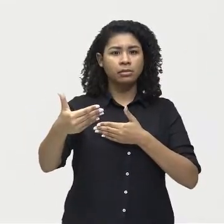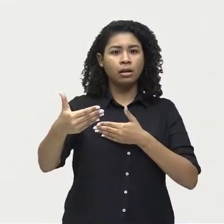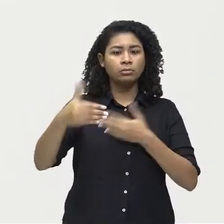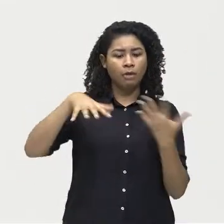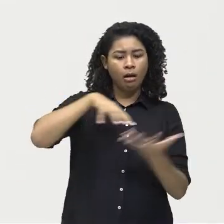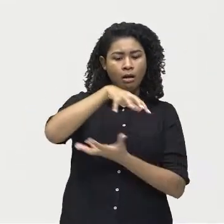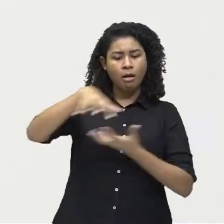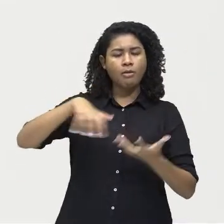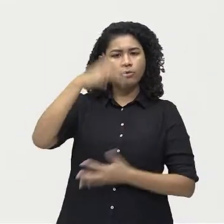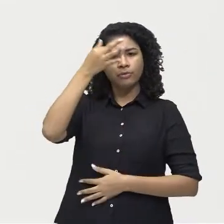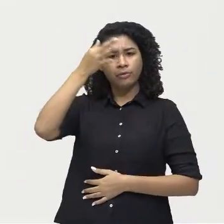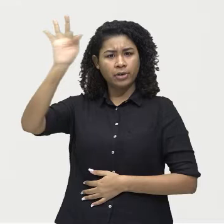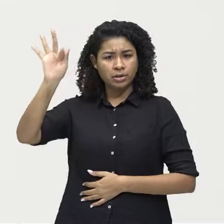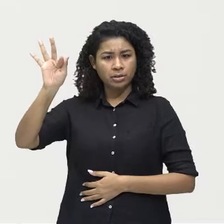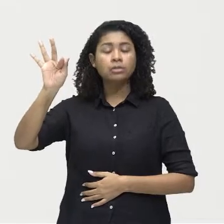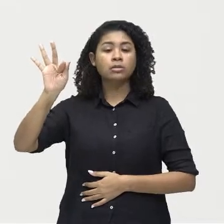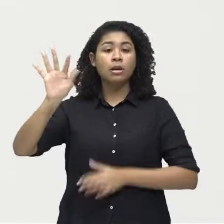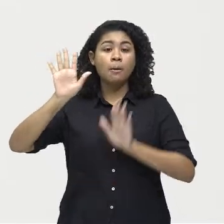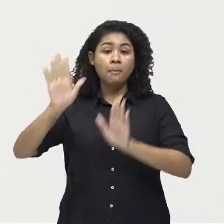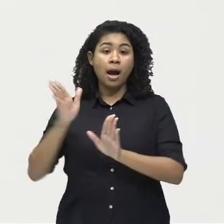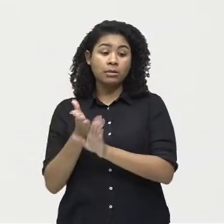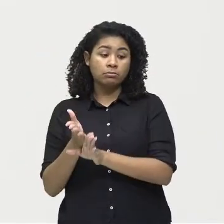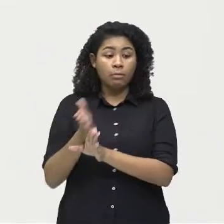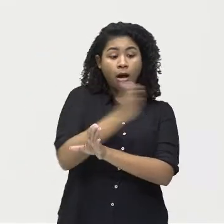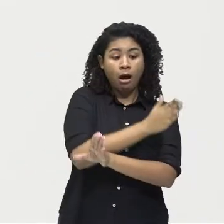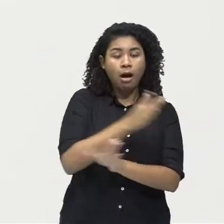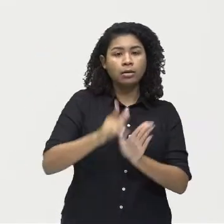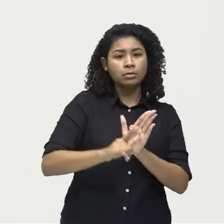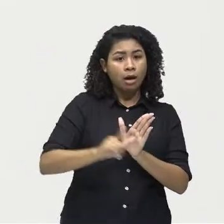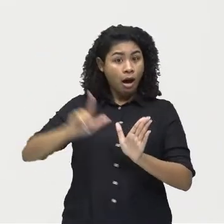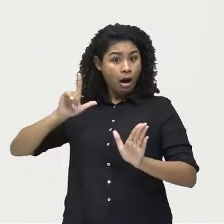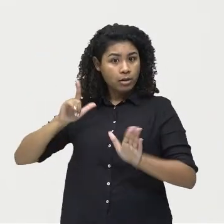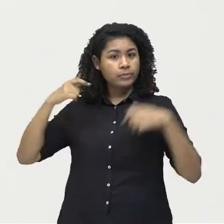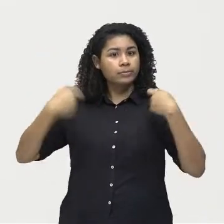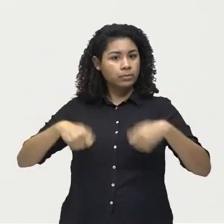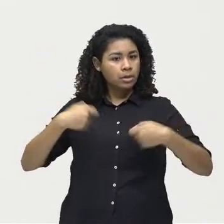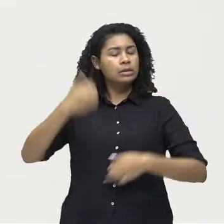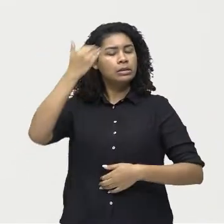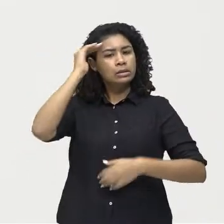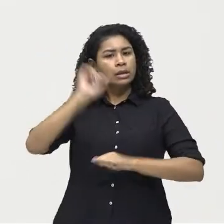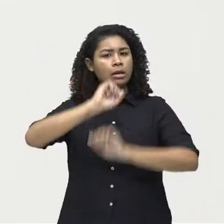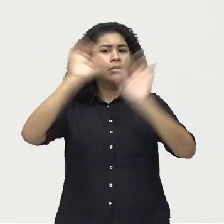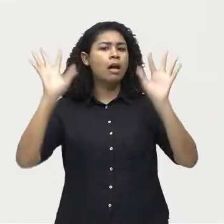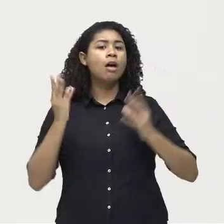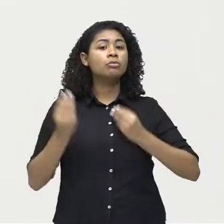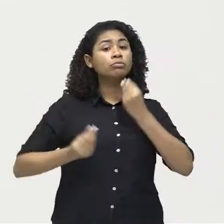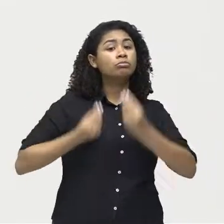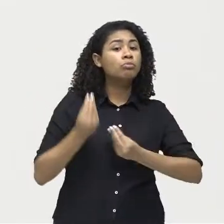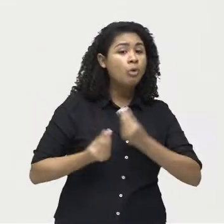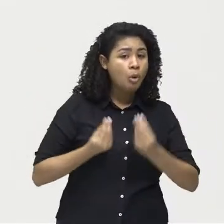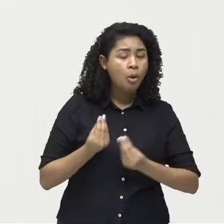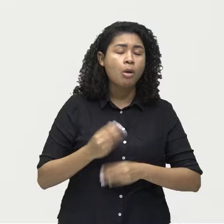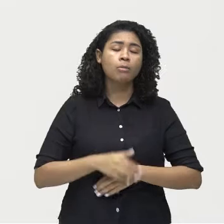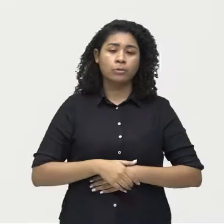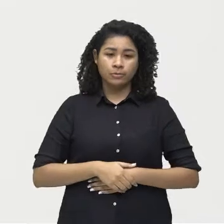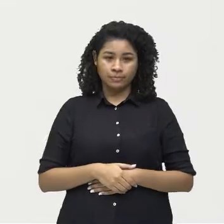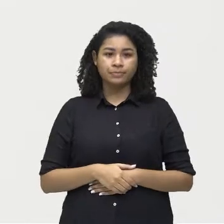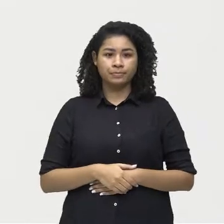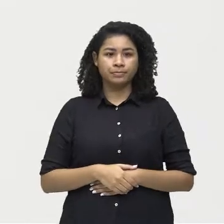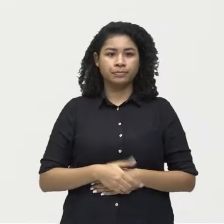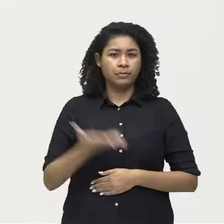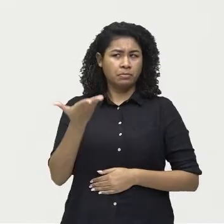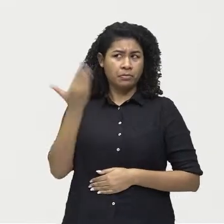a sociedade antes da Revolução Francesa. A gente já estudou lá no 7º ano que na